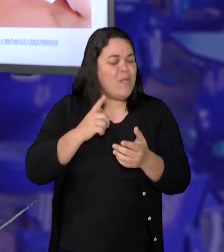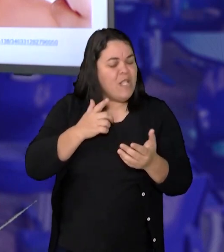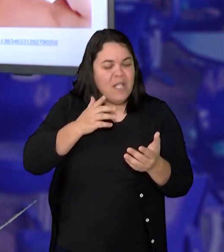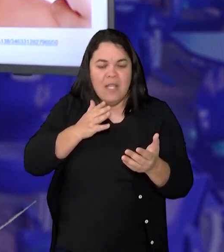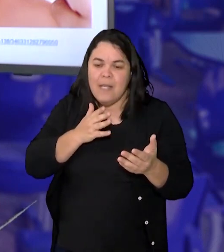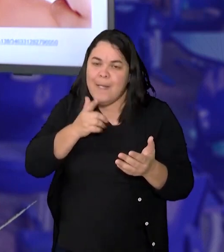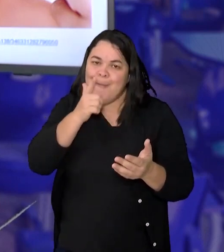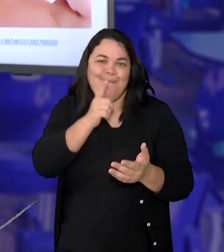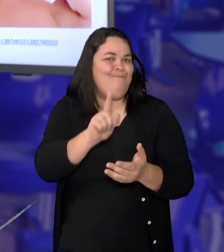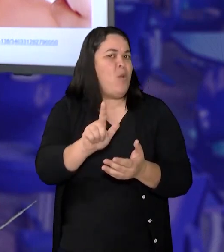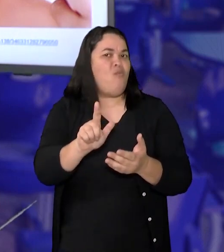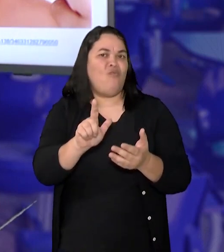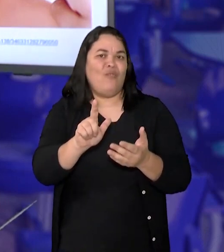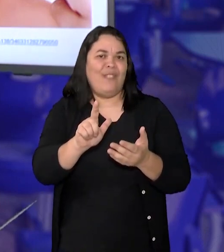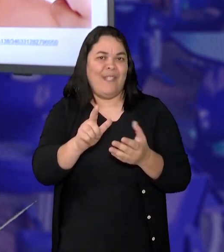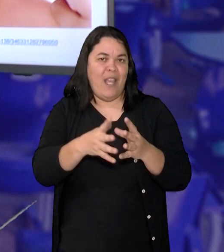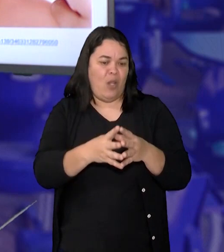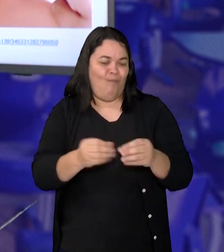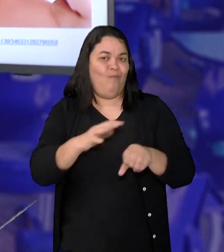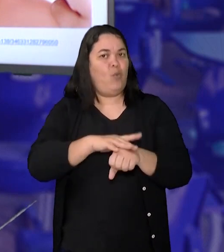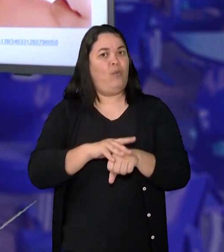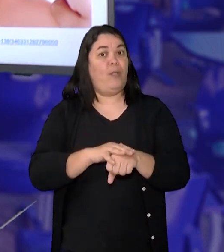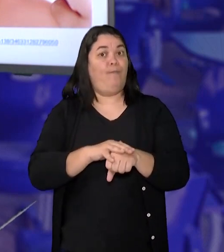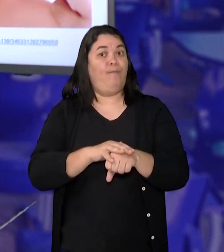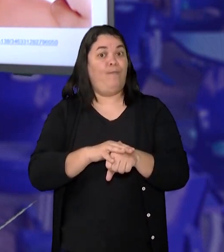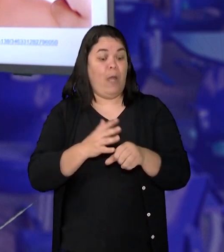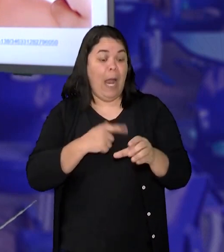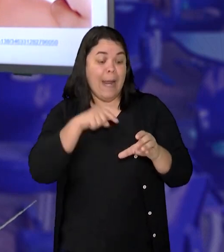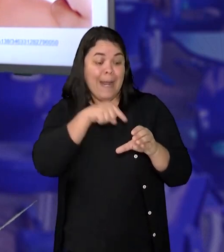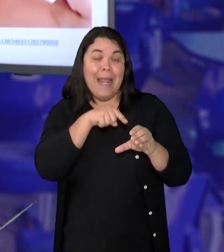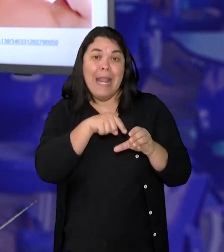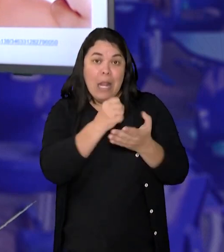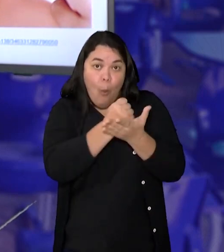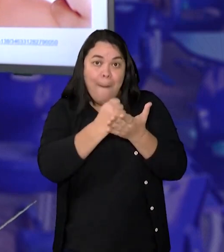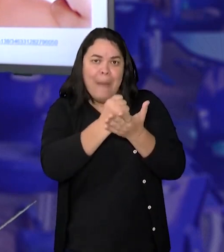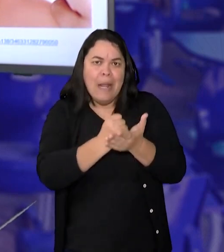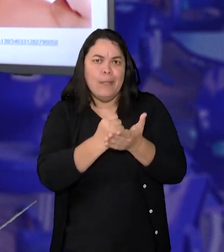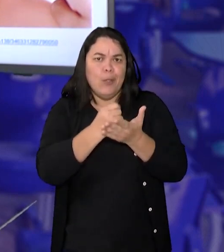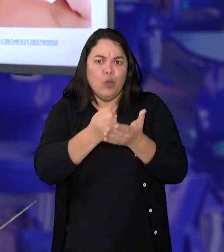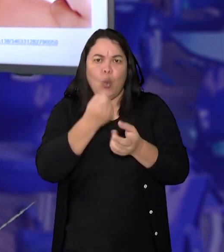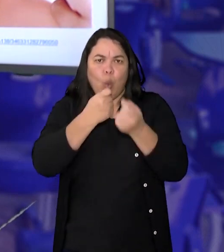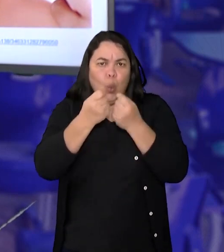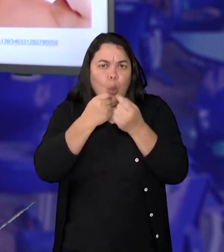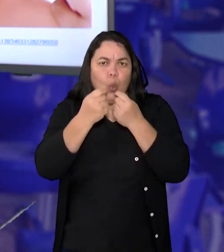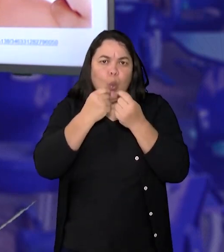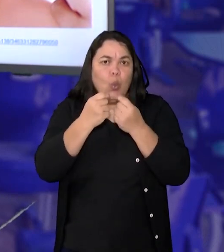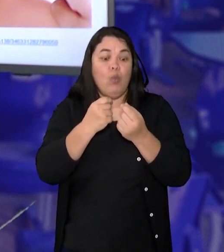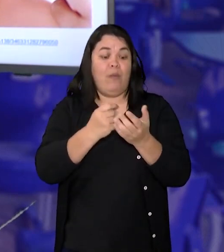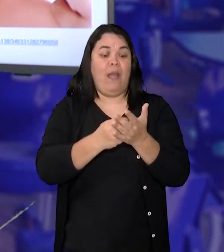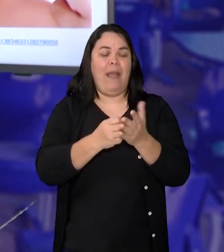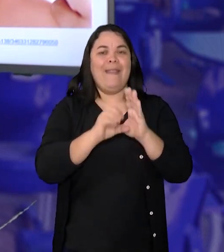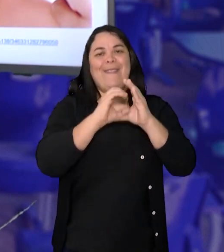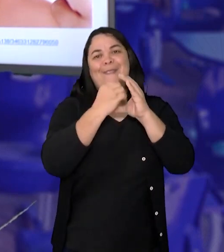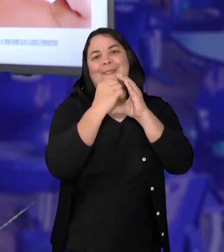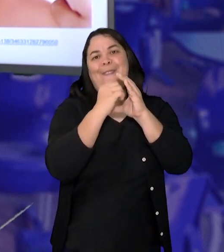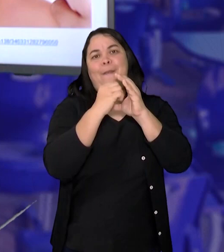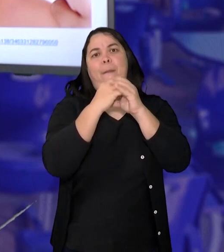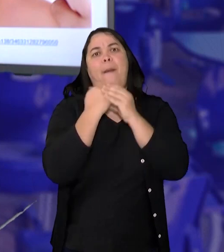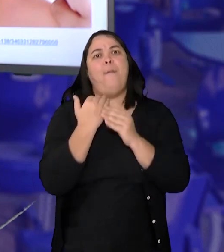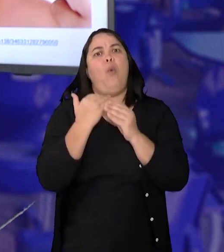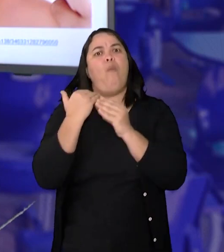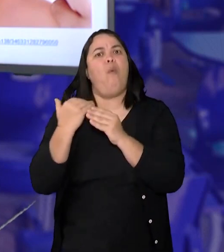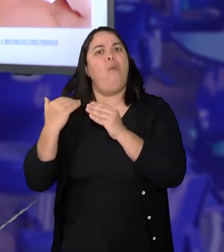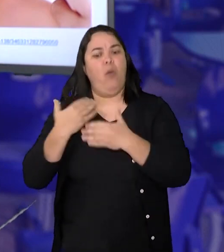tomo mais dele, ele vai começar a matar as células do meu corpo. E nisso eu vou causando cada vez mais problemas ao